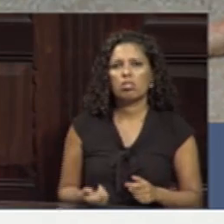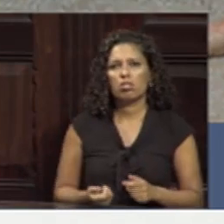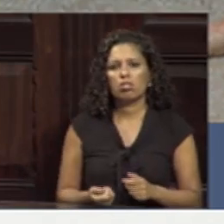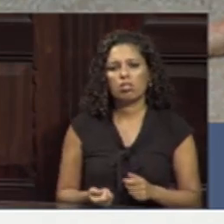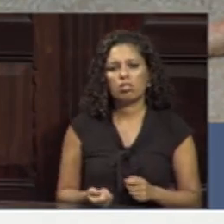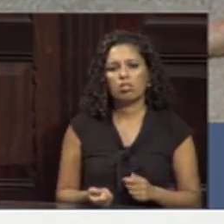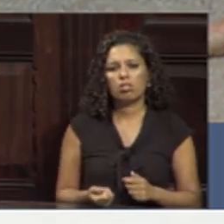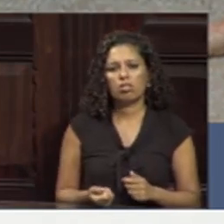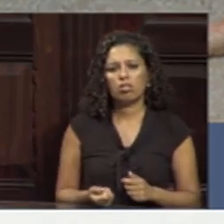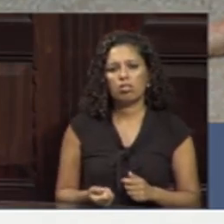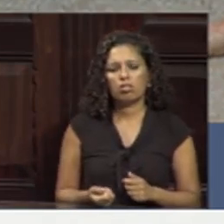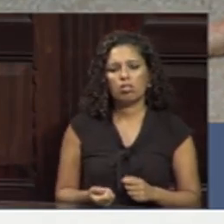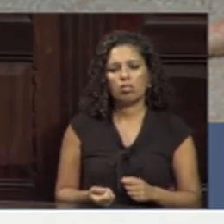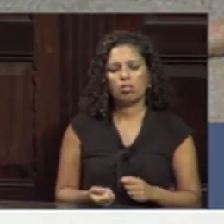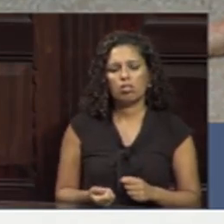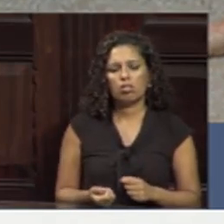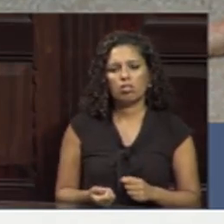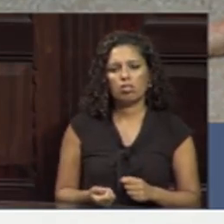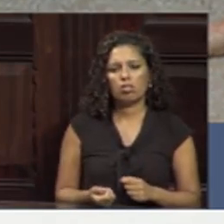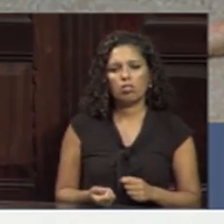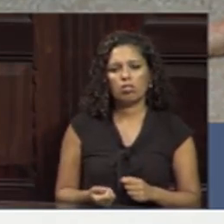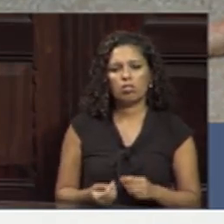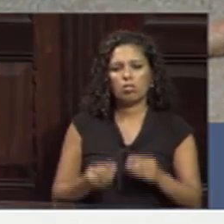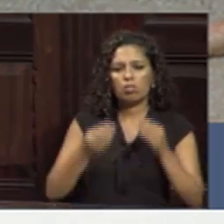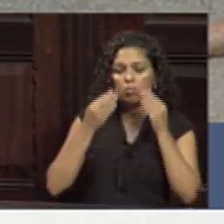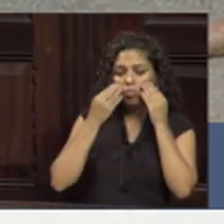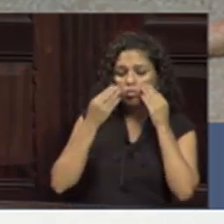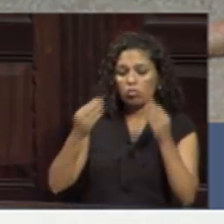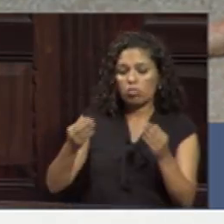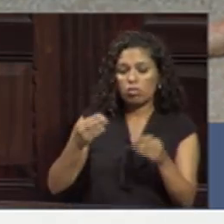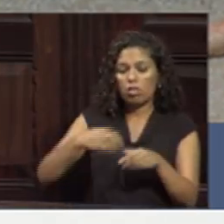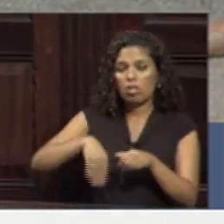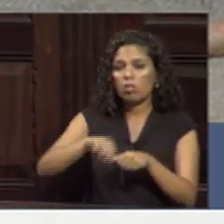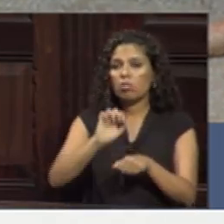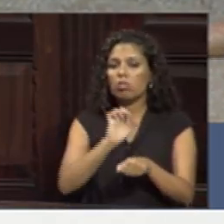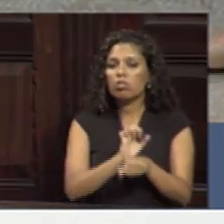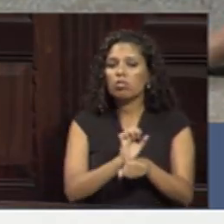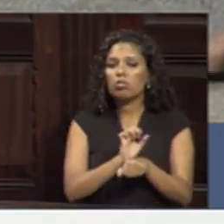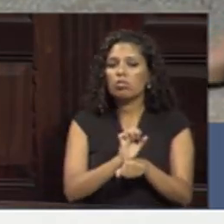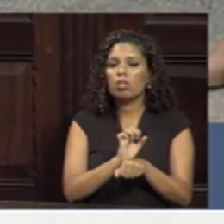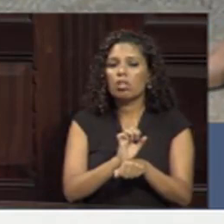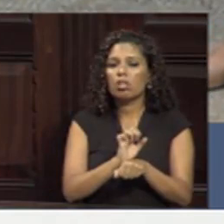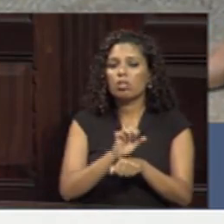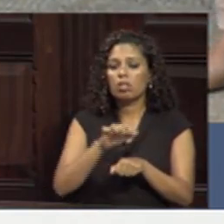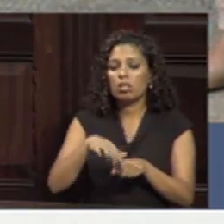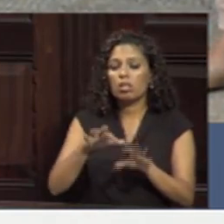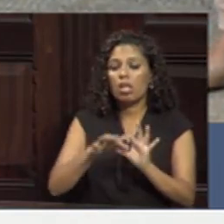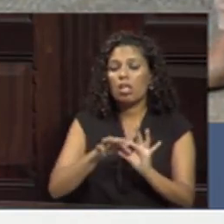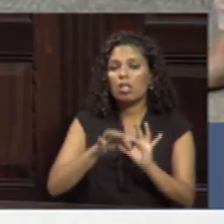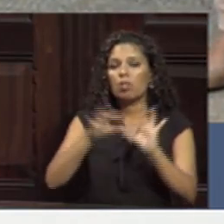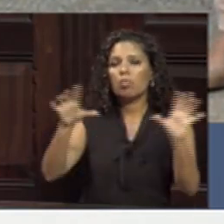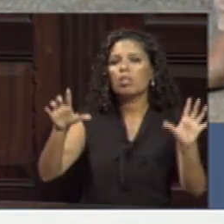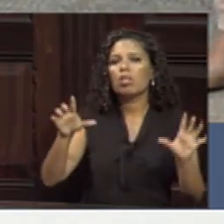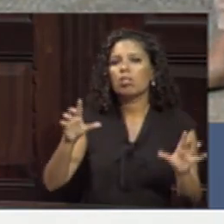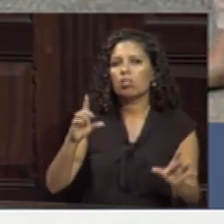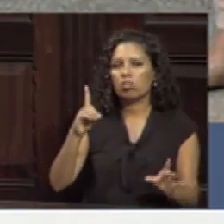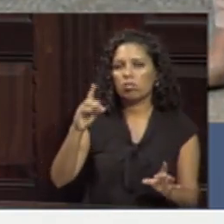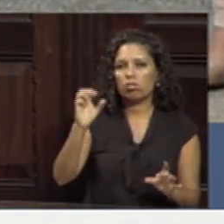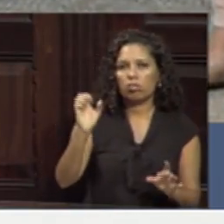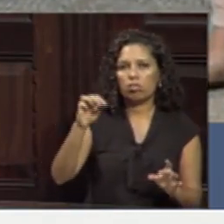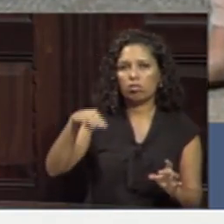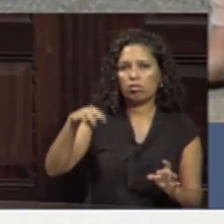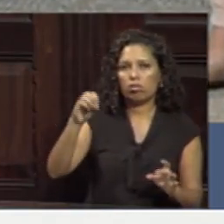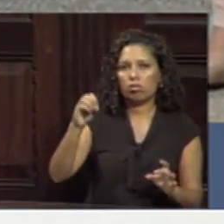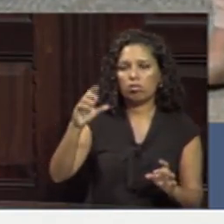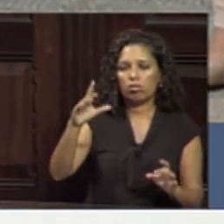para se trazer a esse Estado as liberdades democráticas